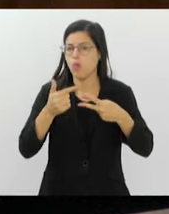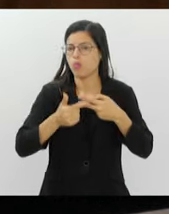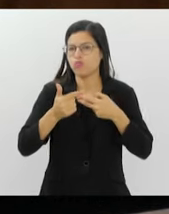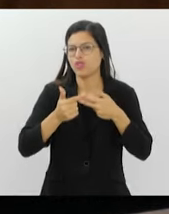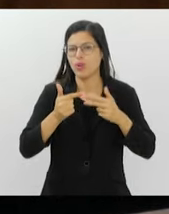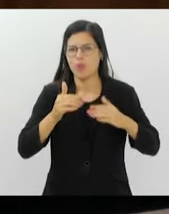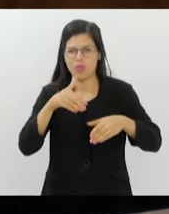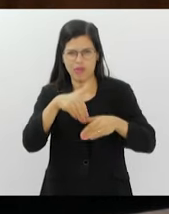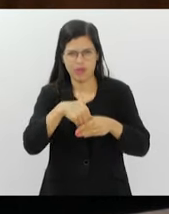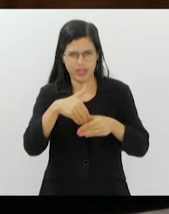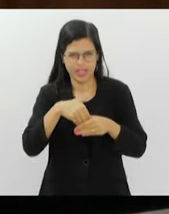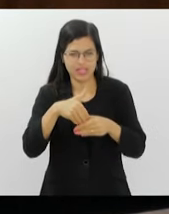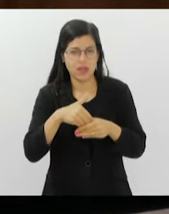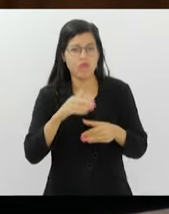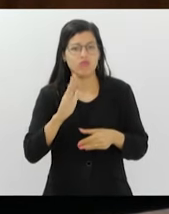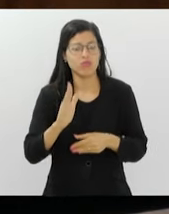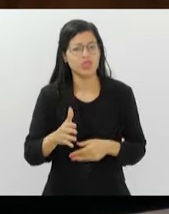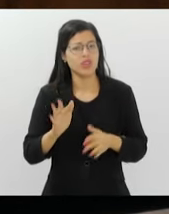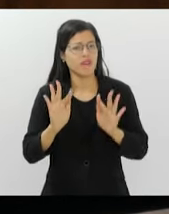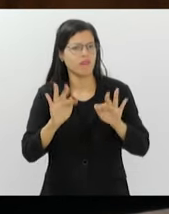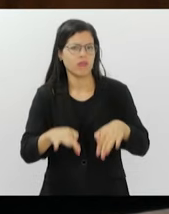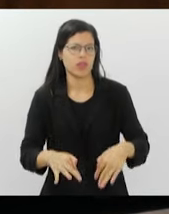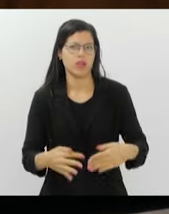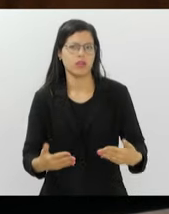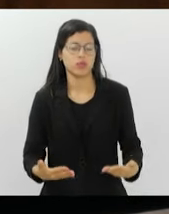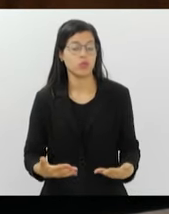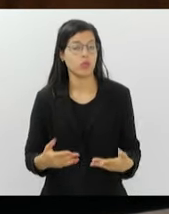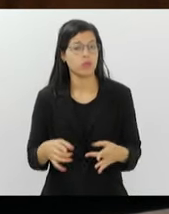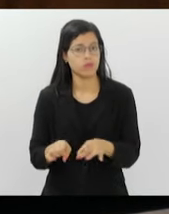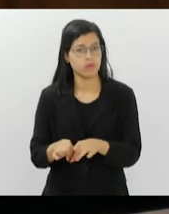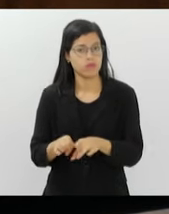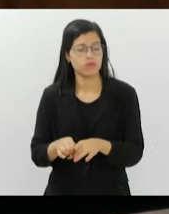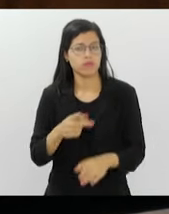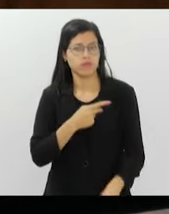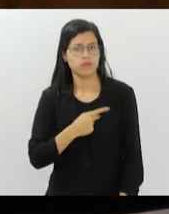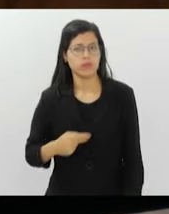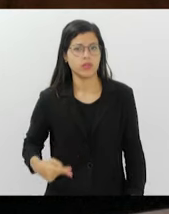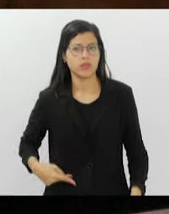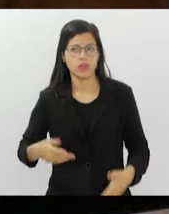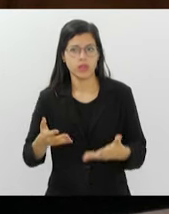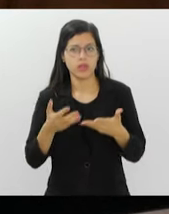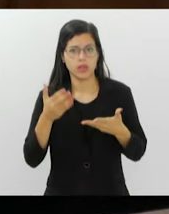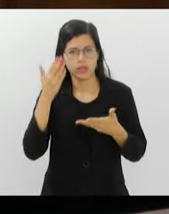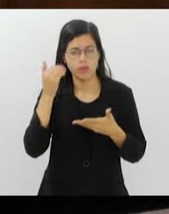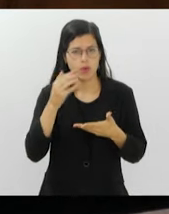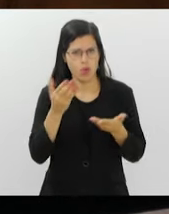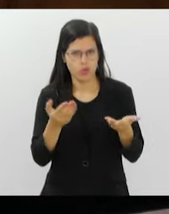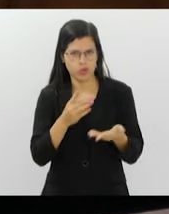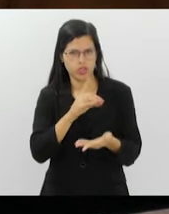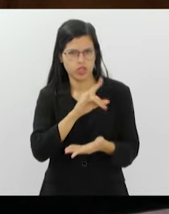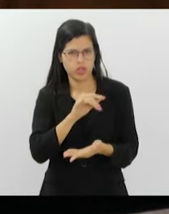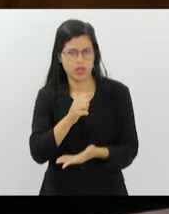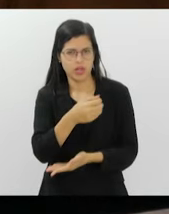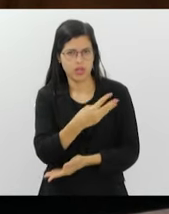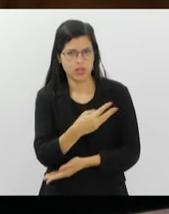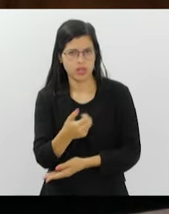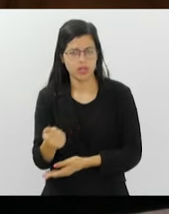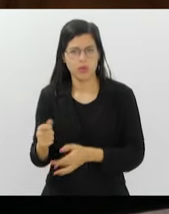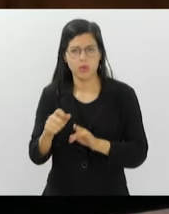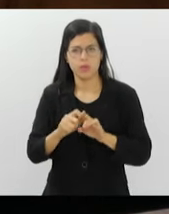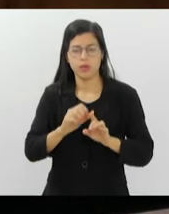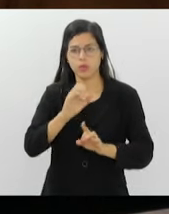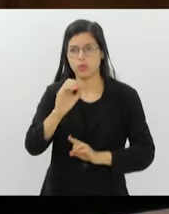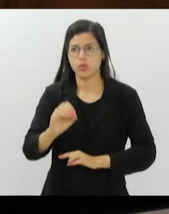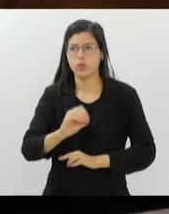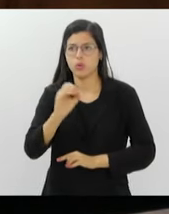acabou aliás senhora Presidente queria saber de vossa excelência hoje é 31 de outubro eu quero